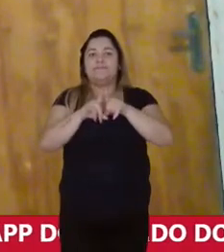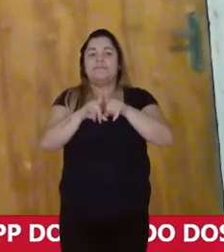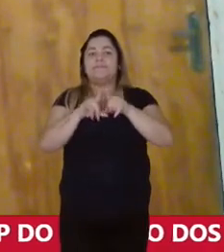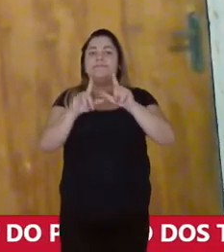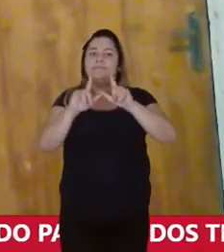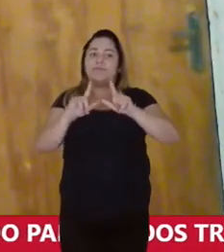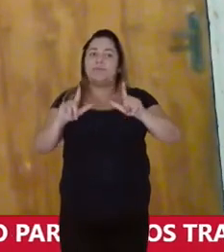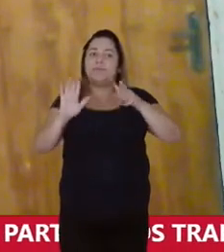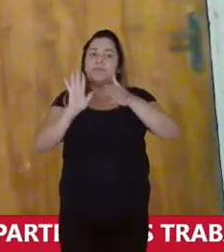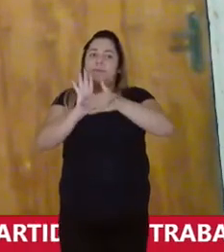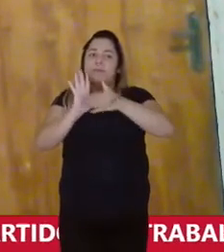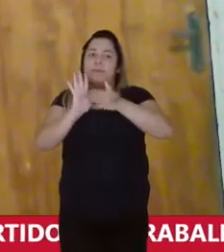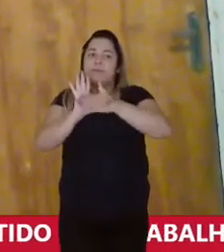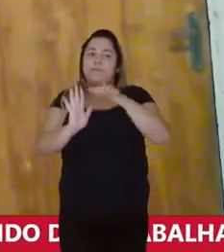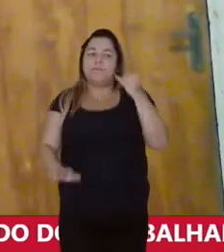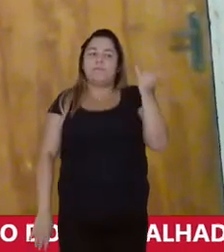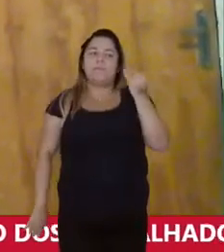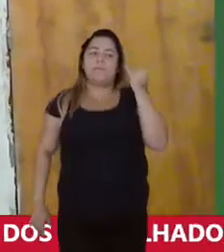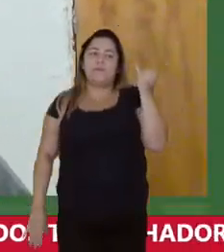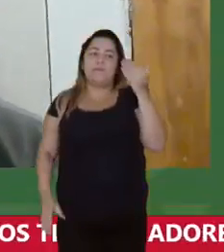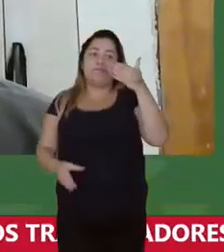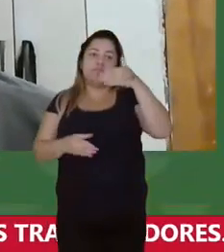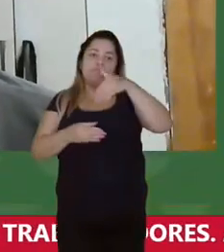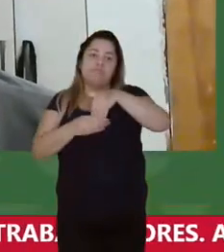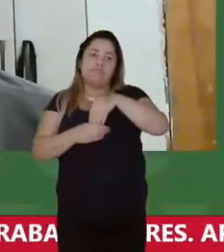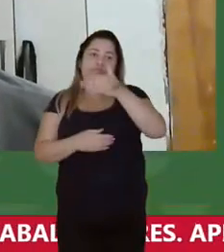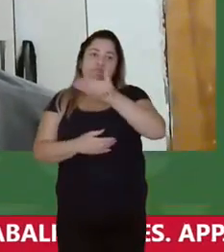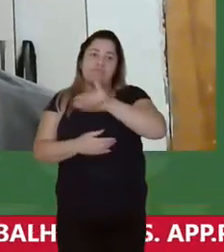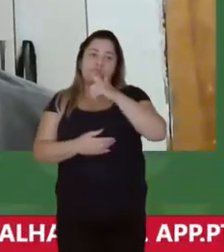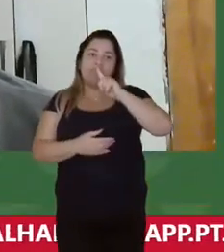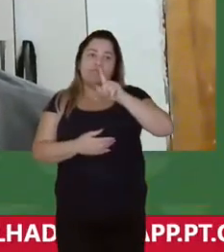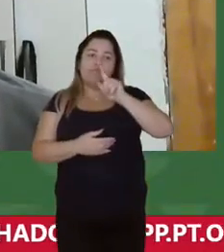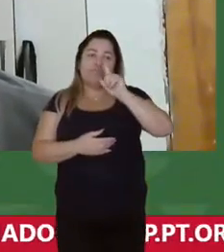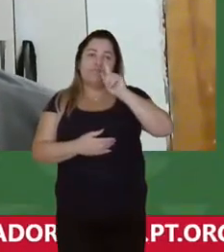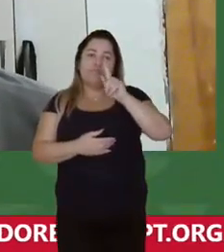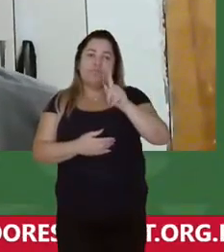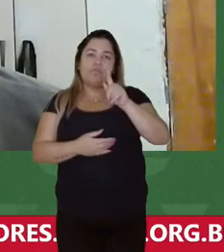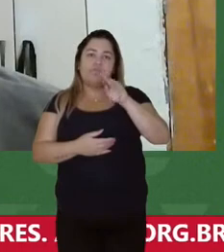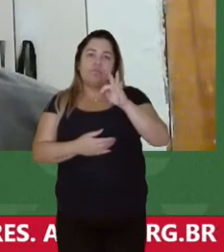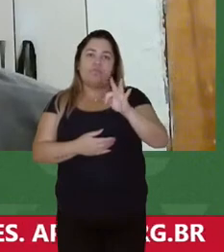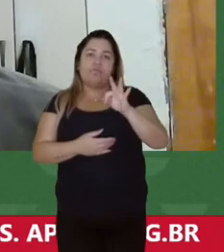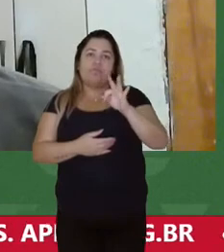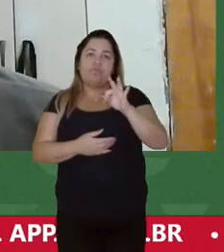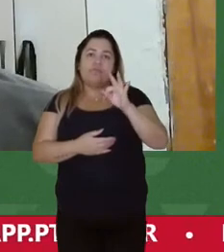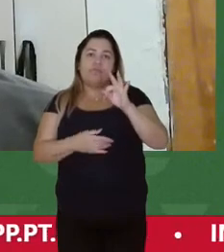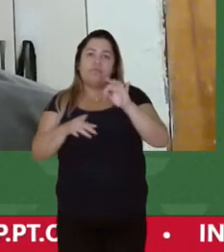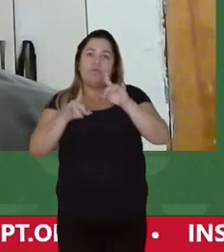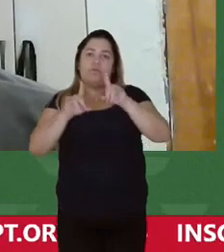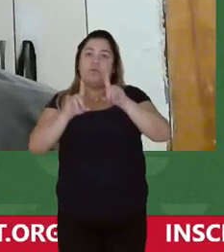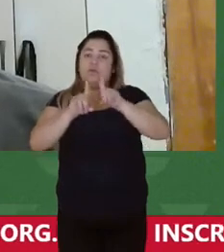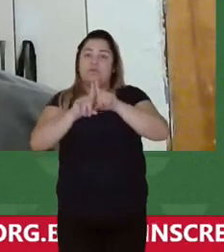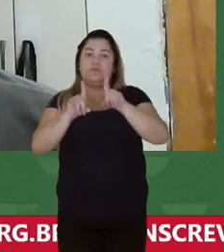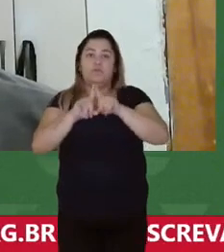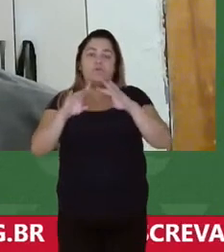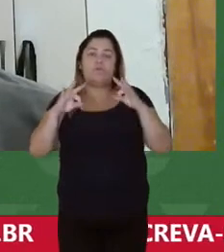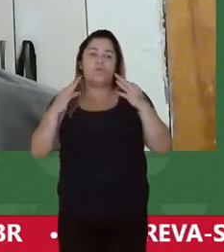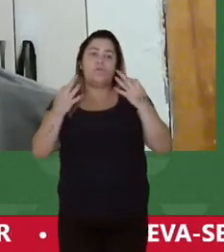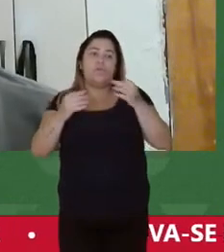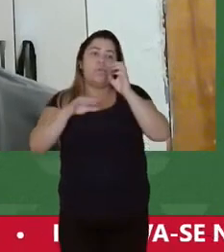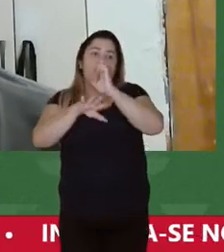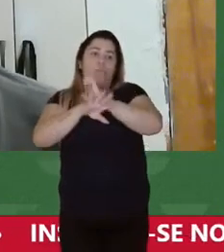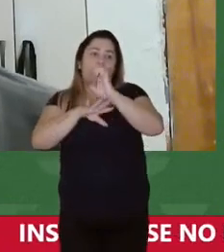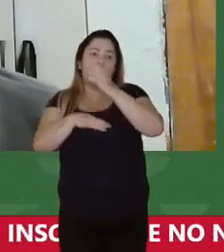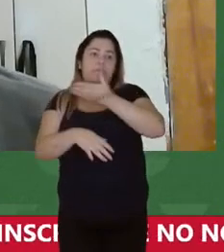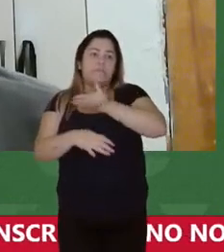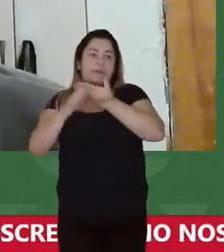projeto importante para a eleição de companheiros e companheiras LGBTs. Nós conseguimos aí eleger em vários estados companheiros e